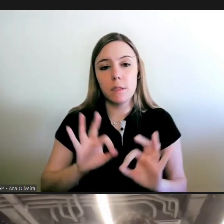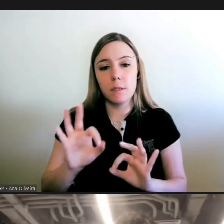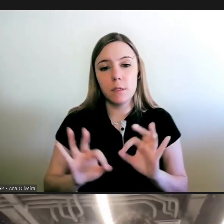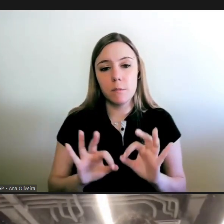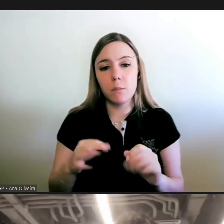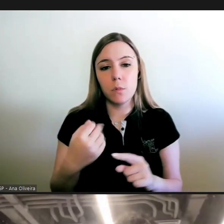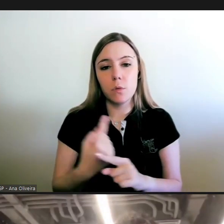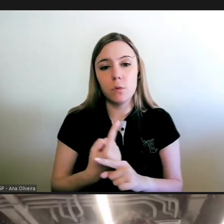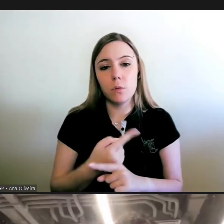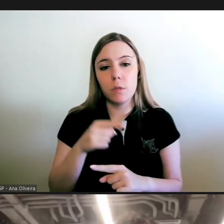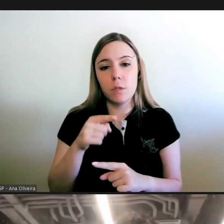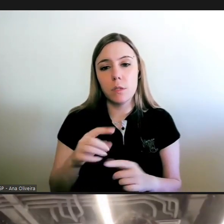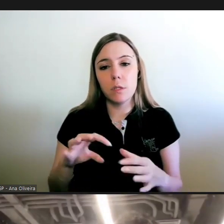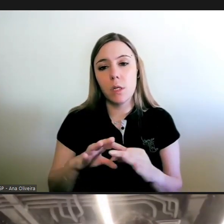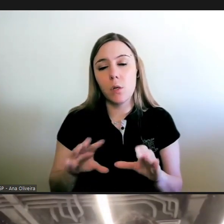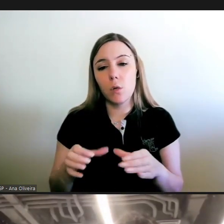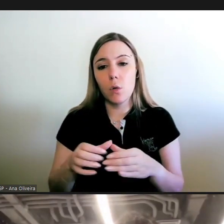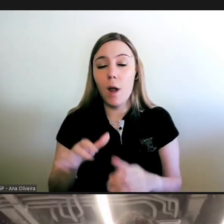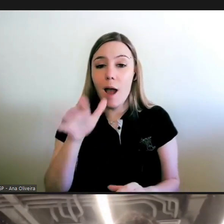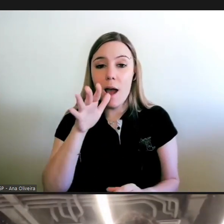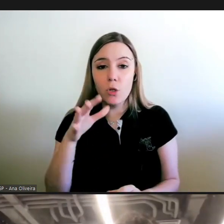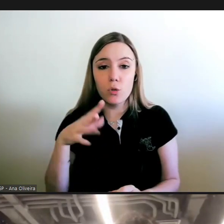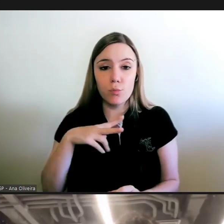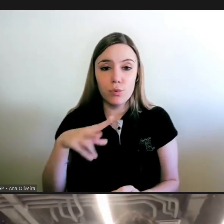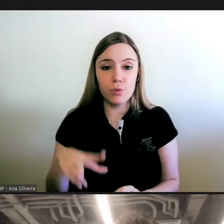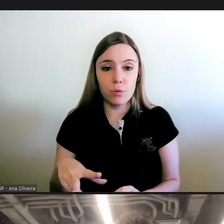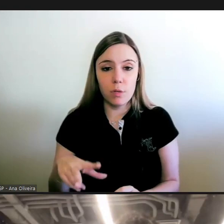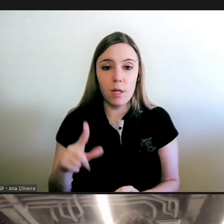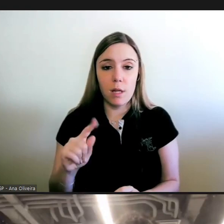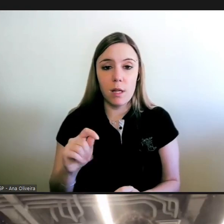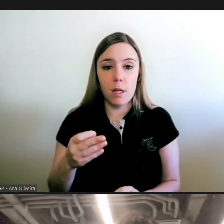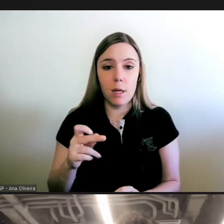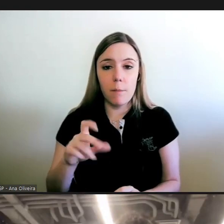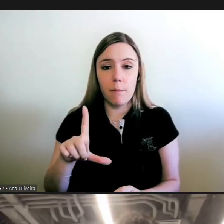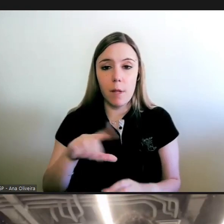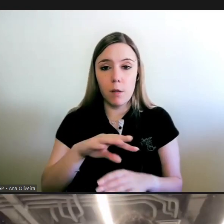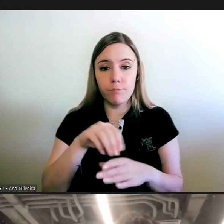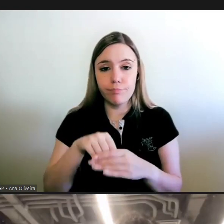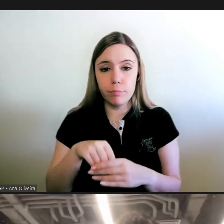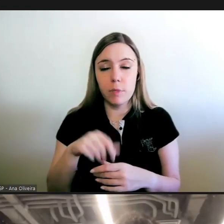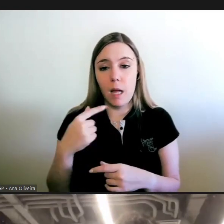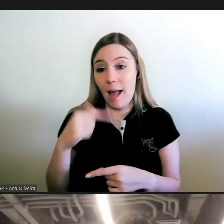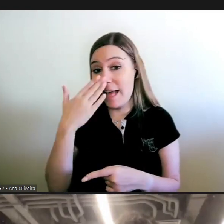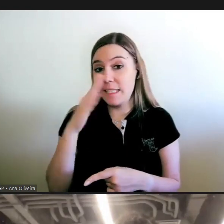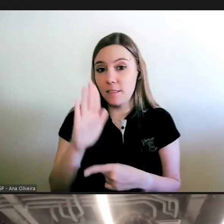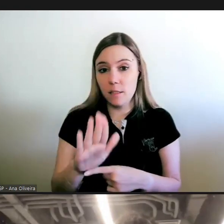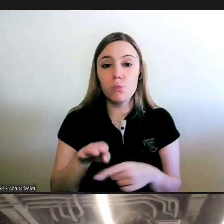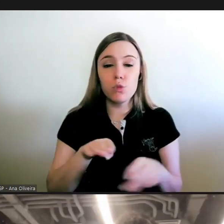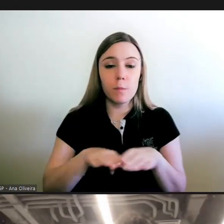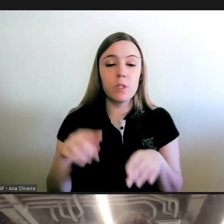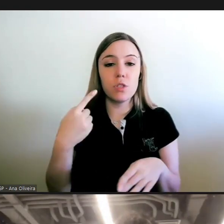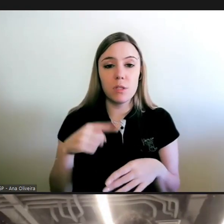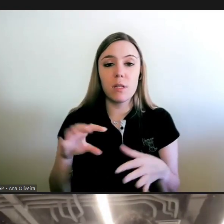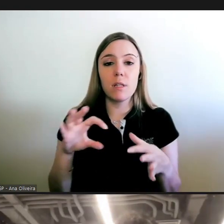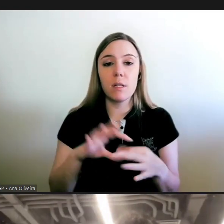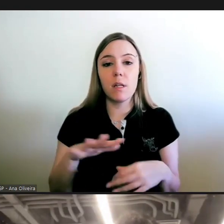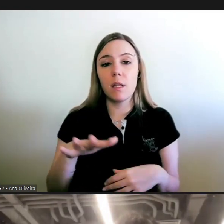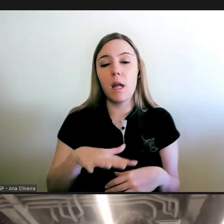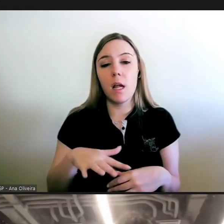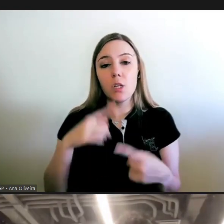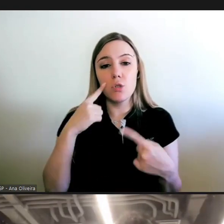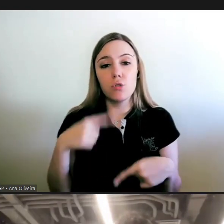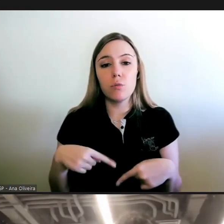matérias do Grupo Águas de Portugal, que a PAL integra. Temos exemplos práticos em entidades públicas